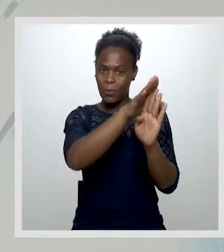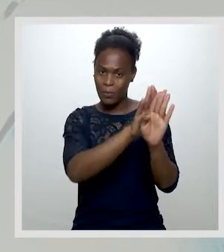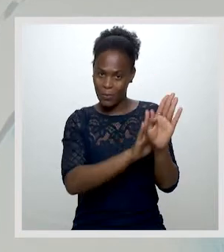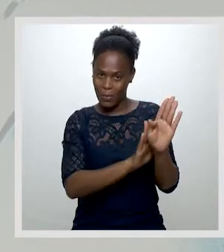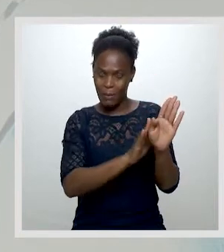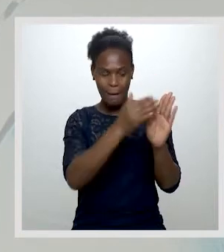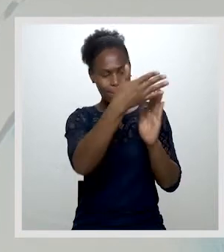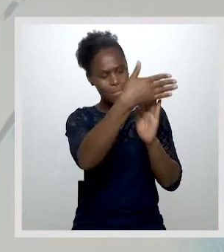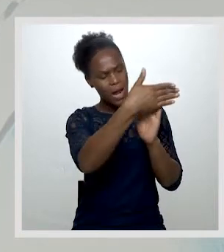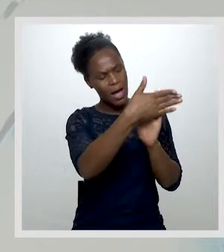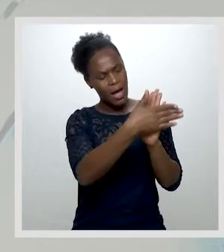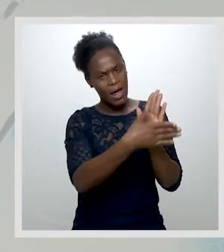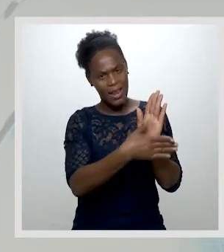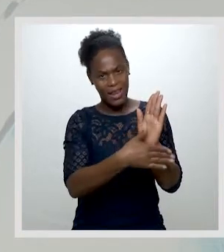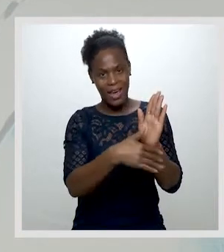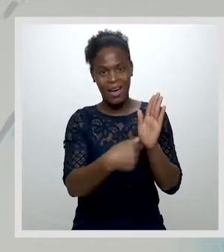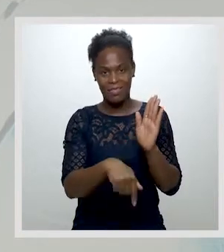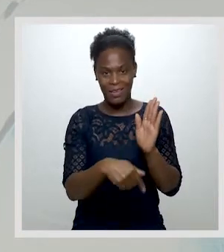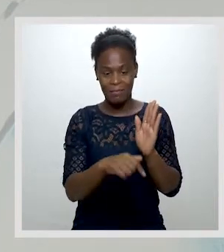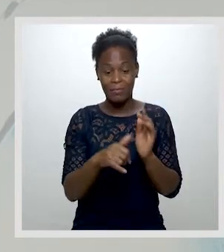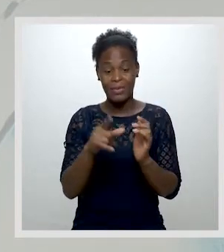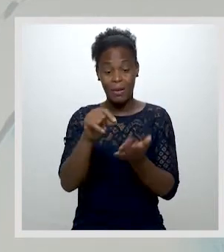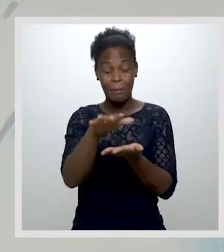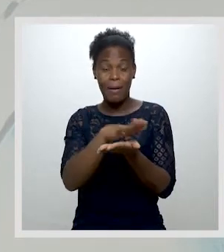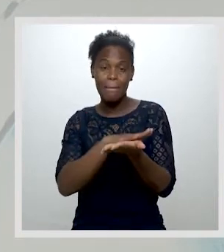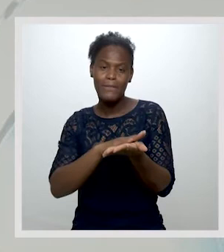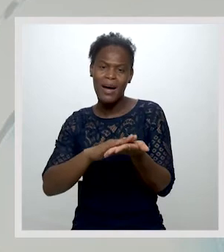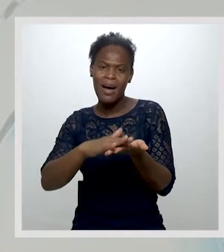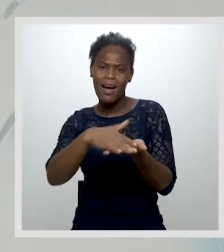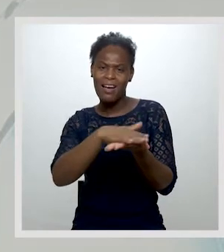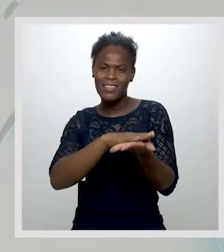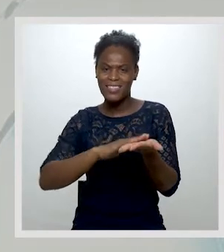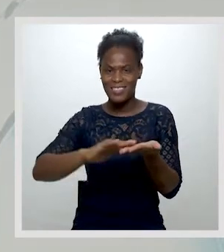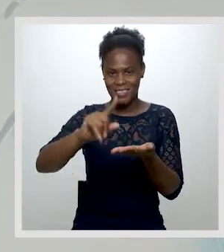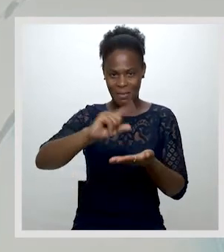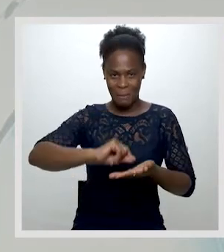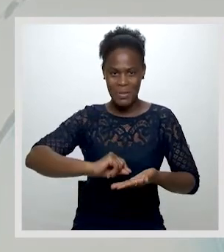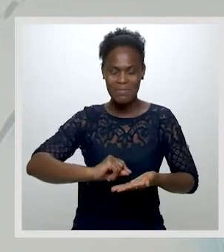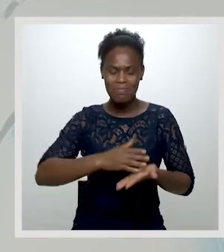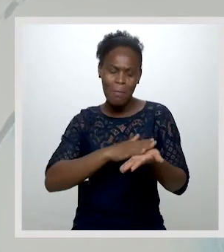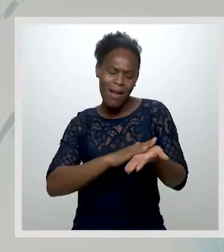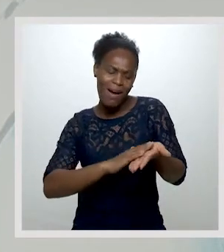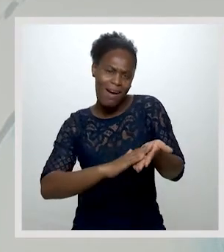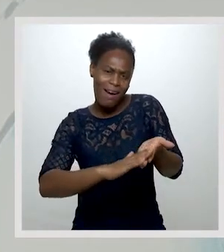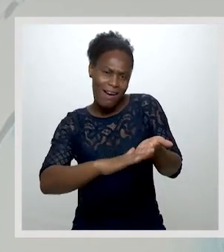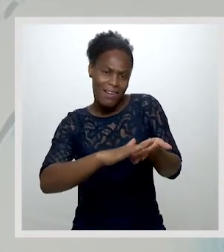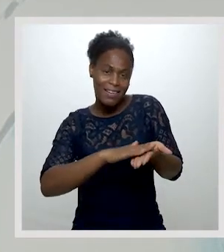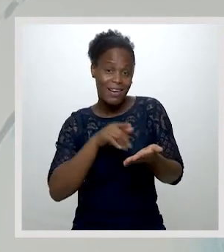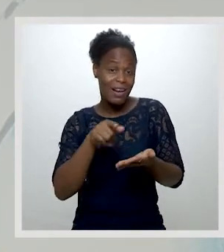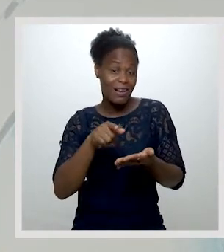planas e também a base plana. Esta é a